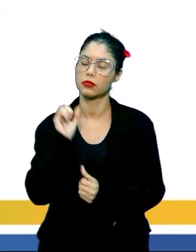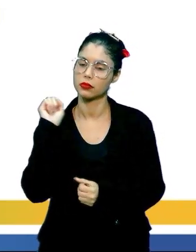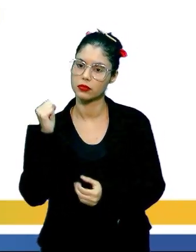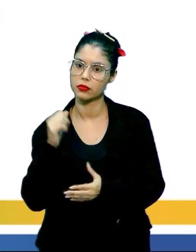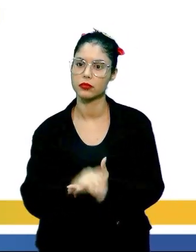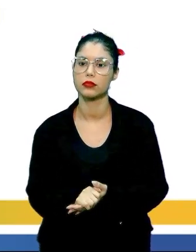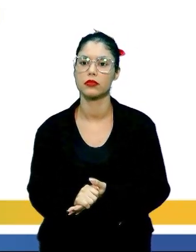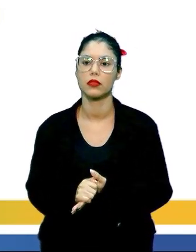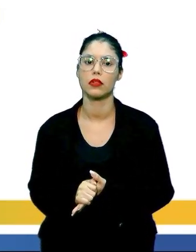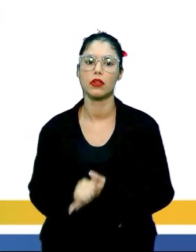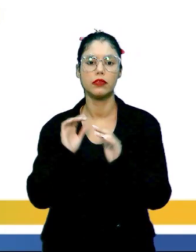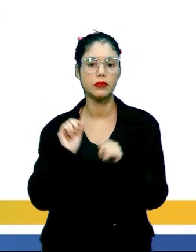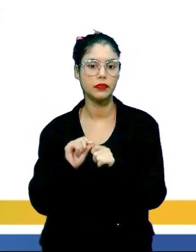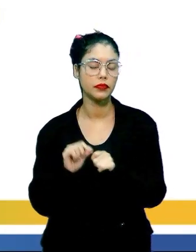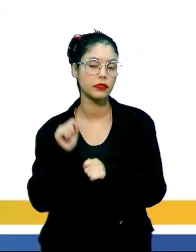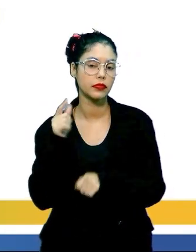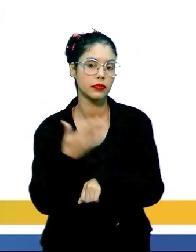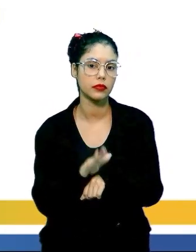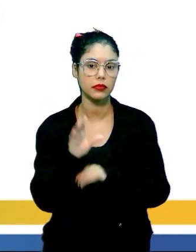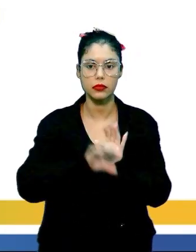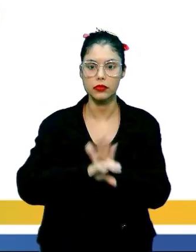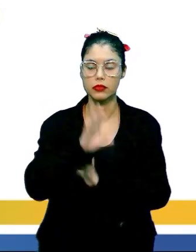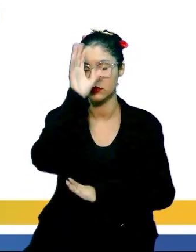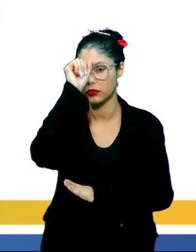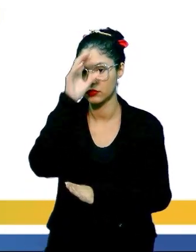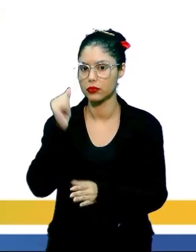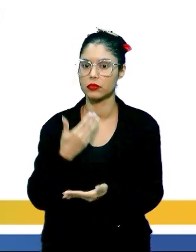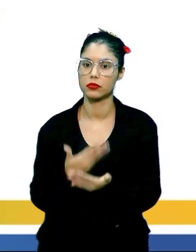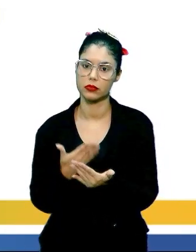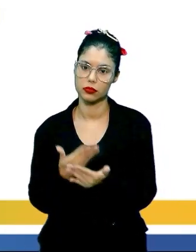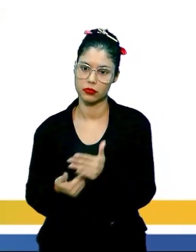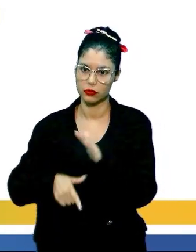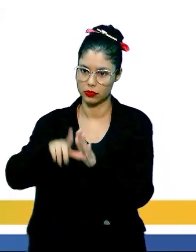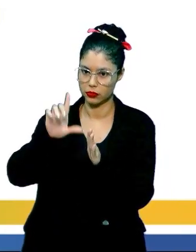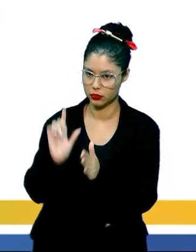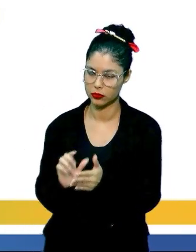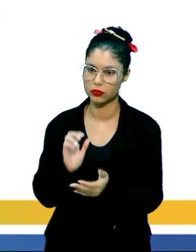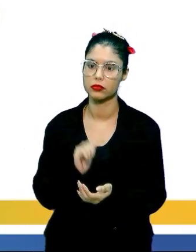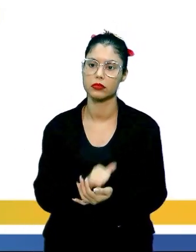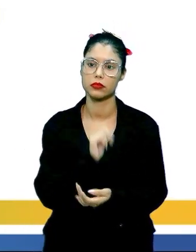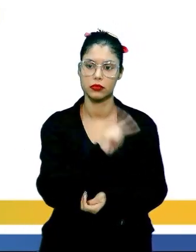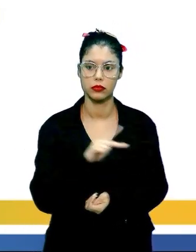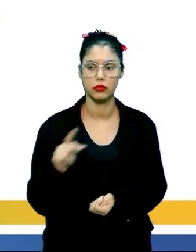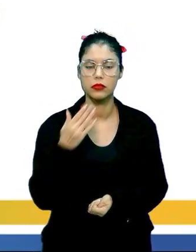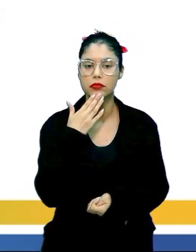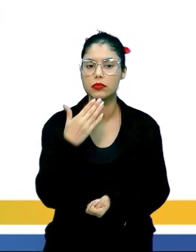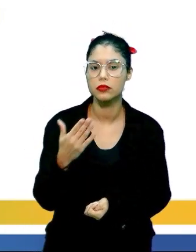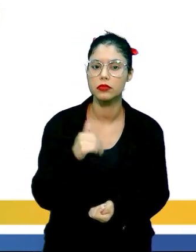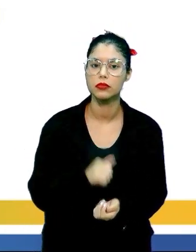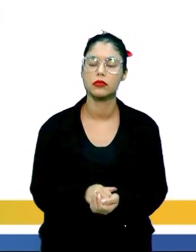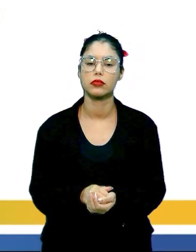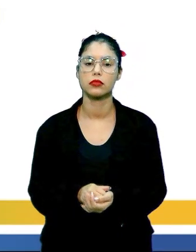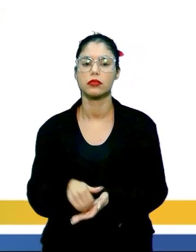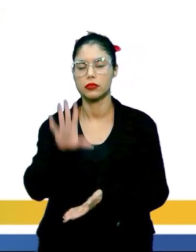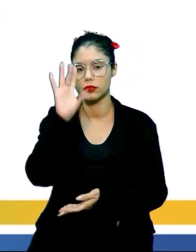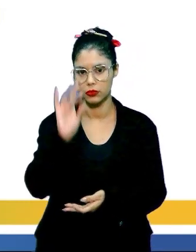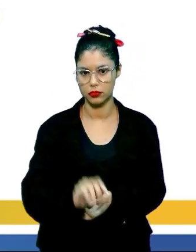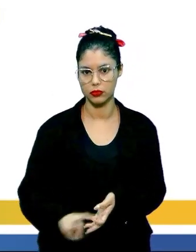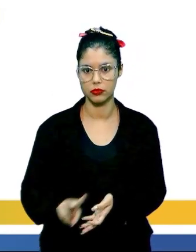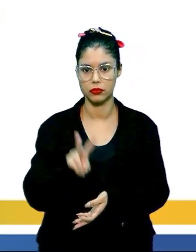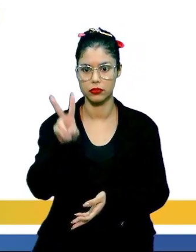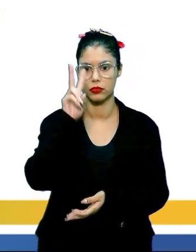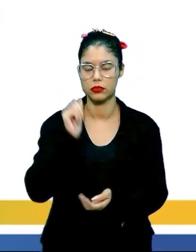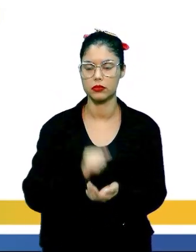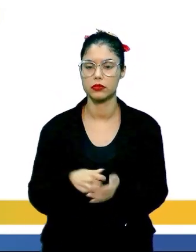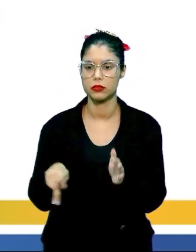8. Com o intuito de fazer seus alunos praticarem os conceitos aprendidos nas aulas anteriores, ele pediu que eles